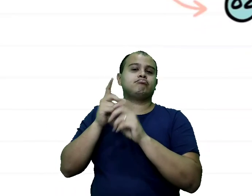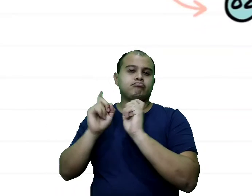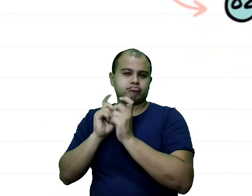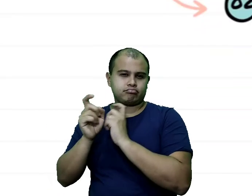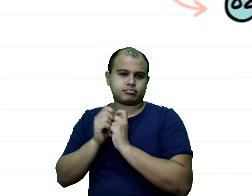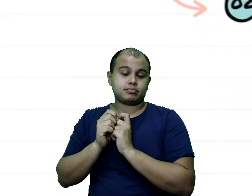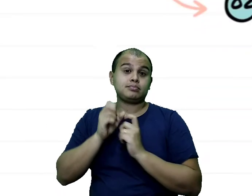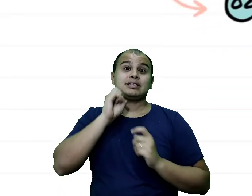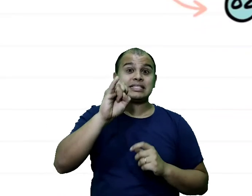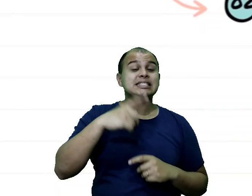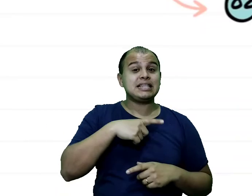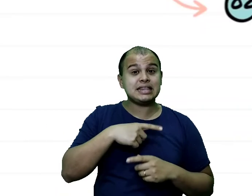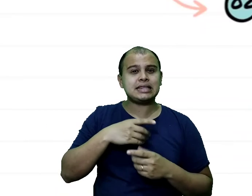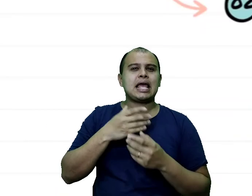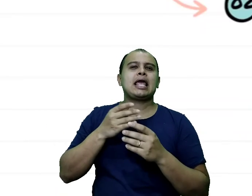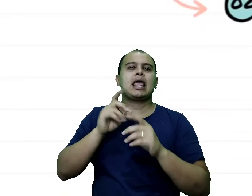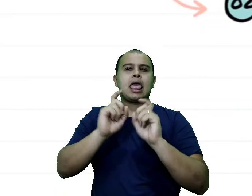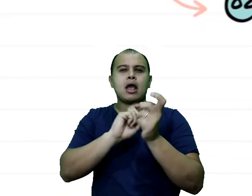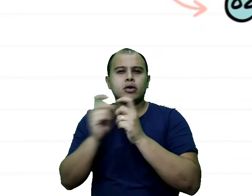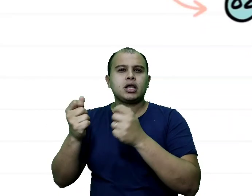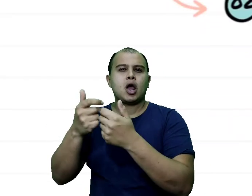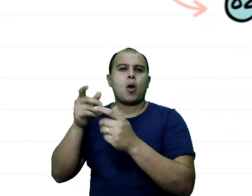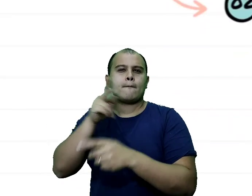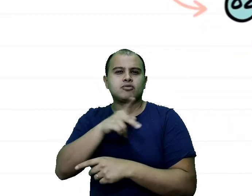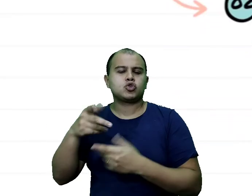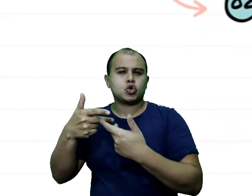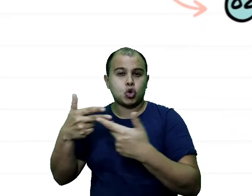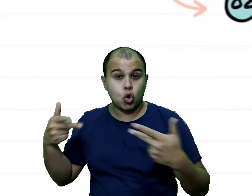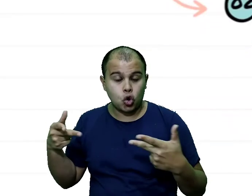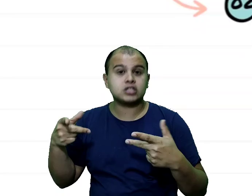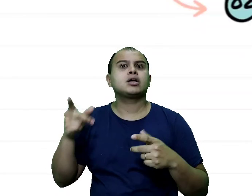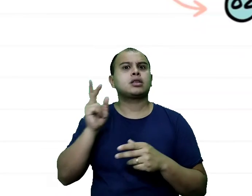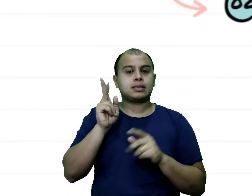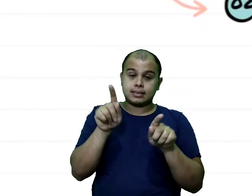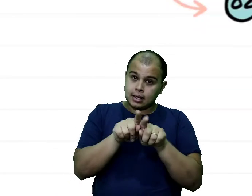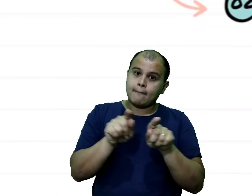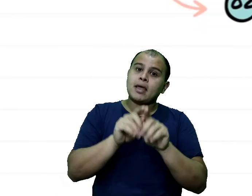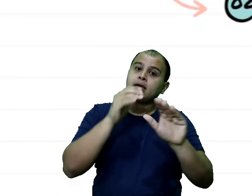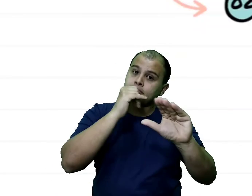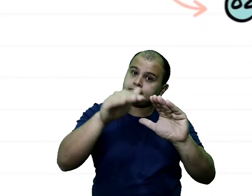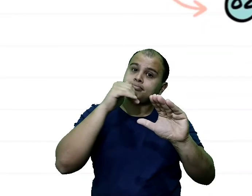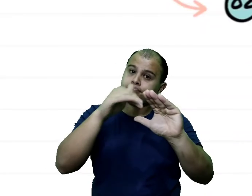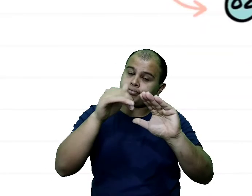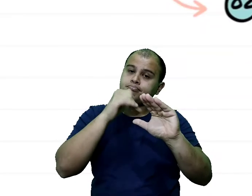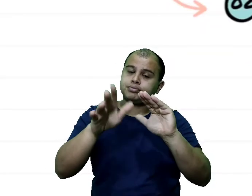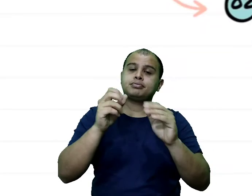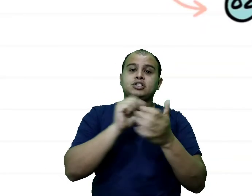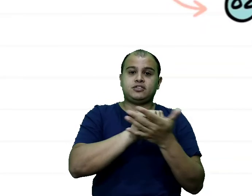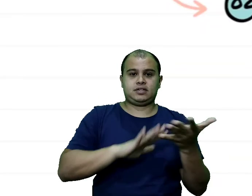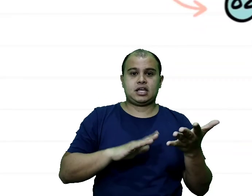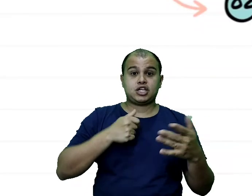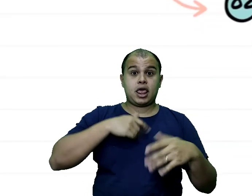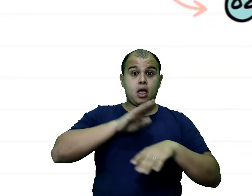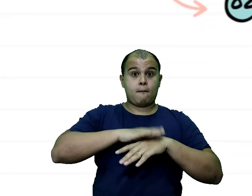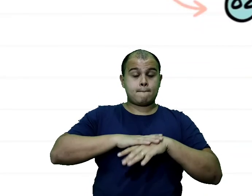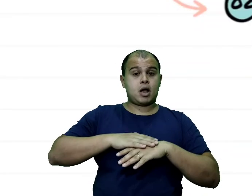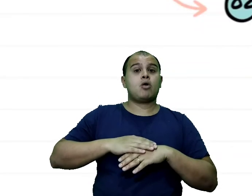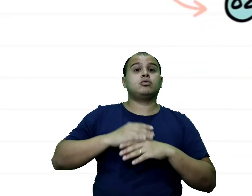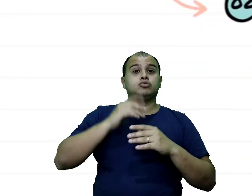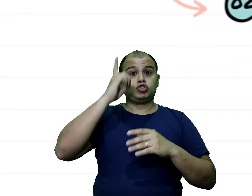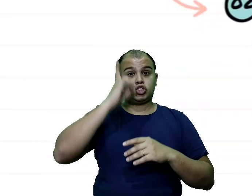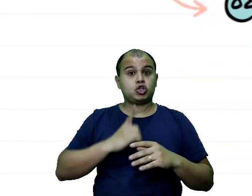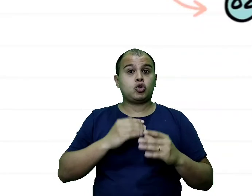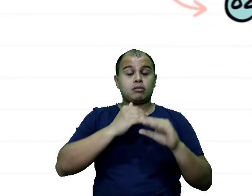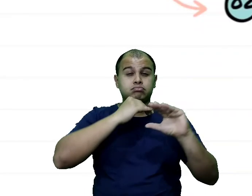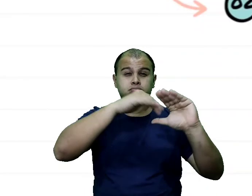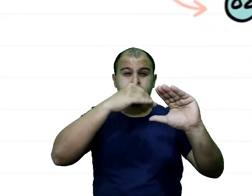nessa reunião para conversar tudo direitinho, quem vai continuar encaminhando essas atividades sou eu. E essas atividades têm sim que ser